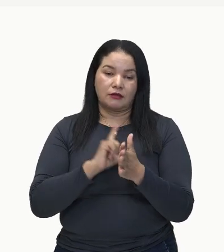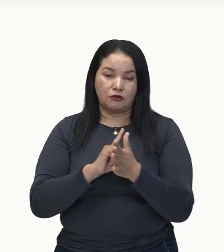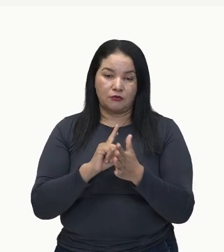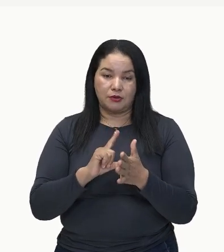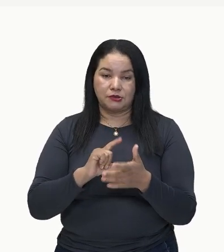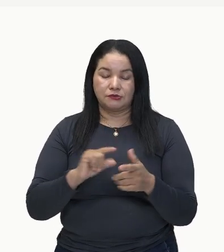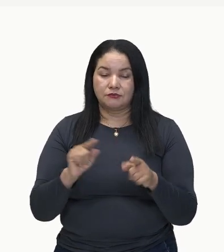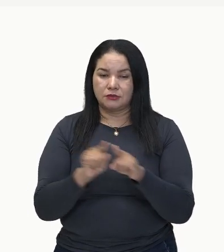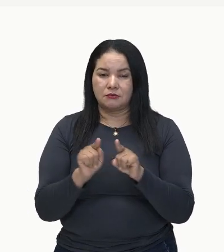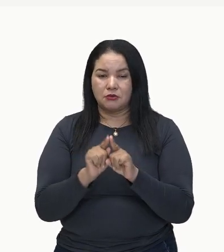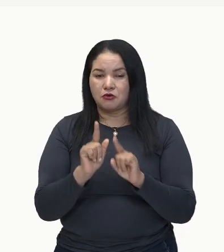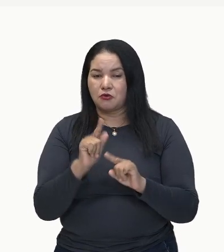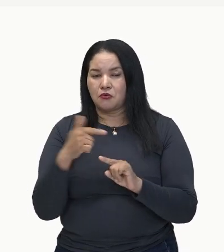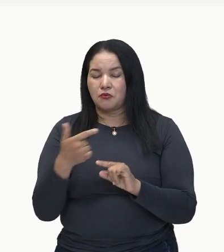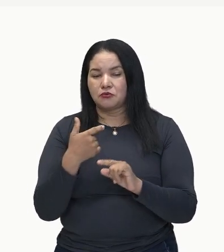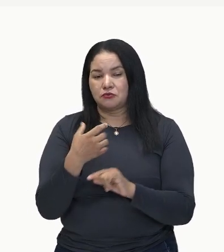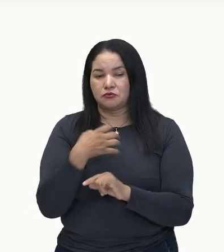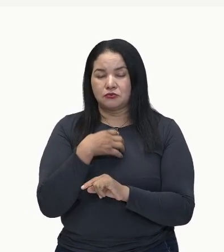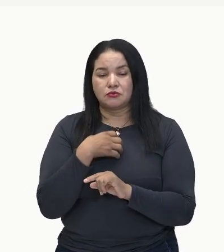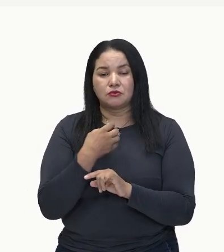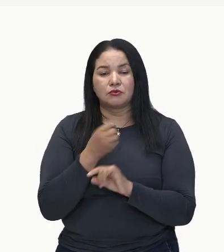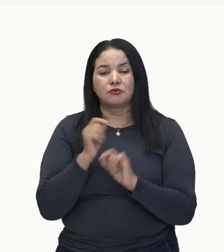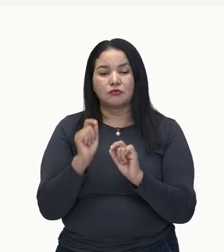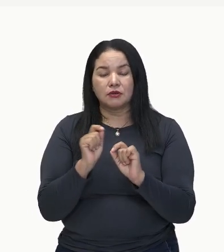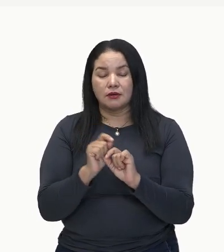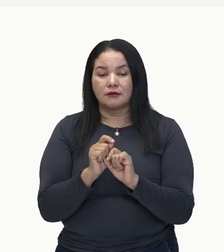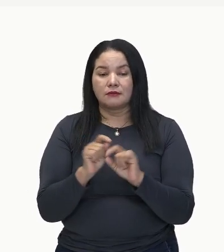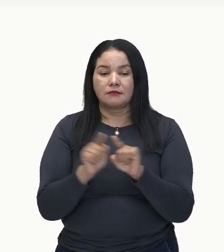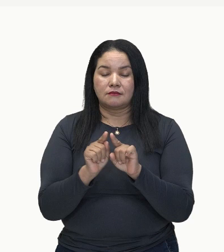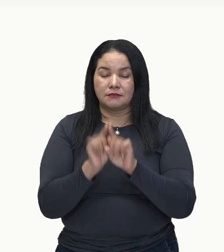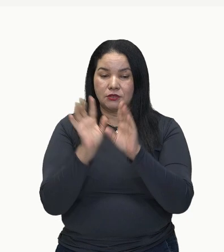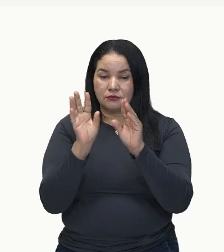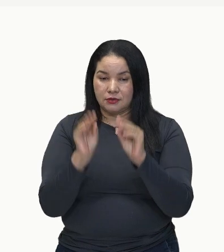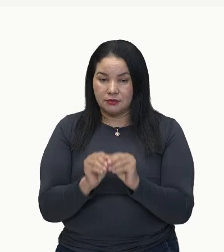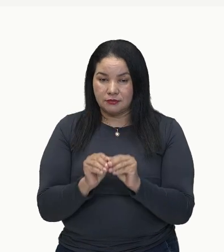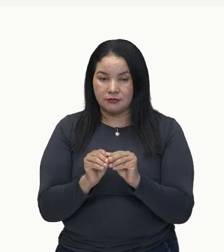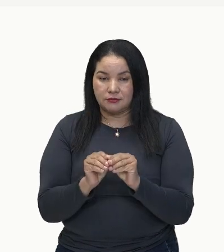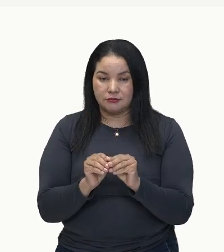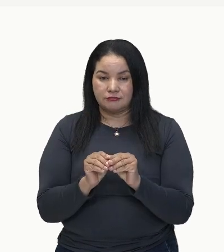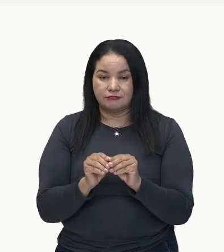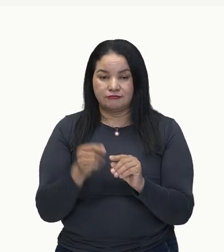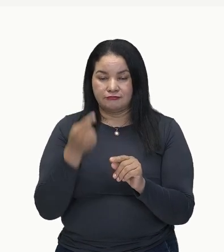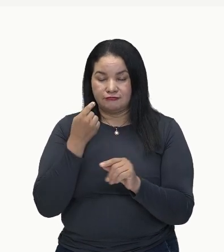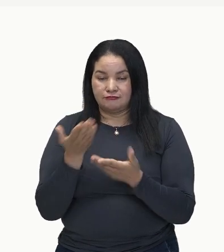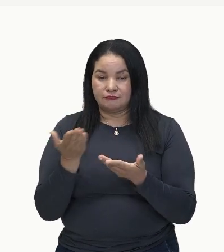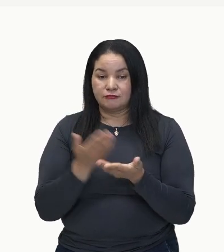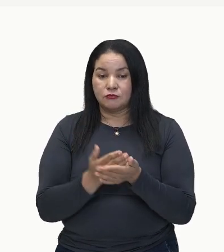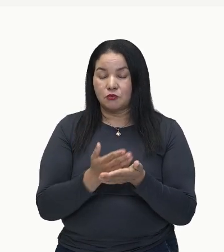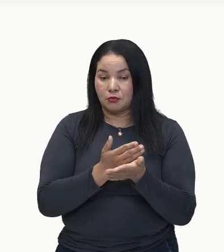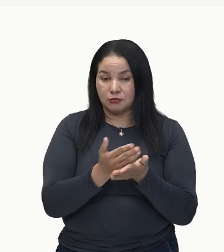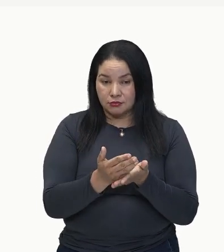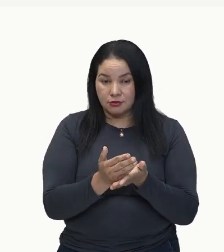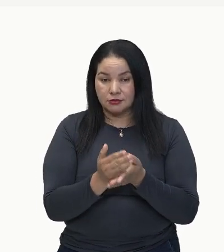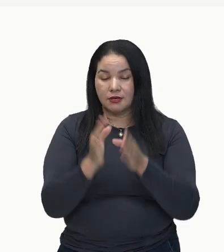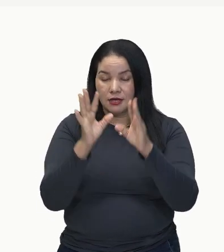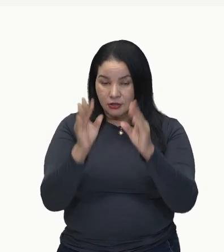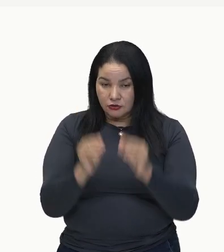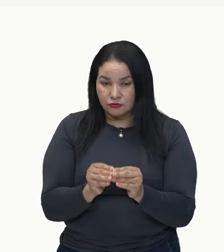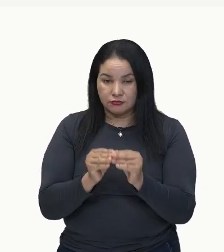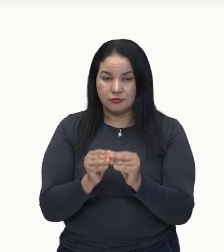vai encontrar também na resenha, é um resumo da obra, né? Vimos ali que logo no início ele resumiu a